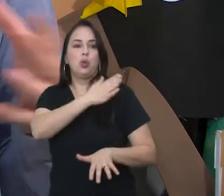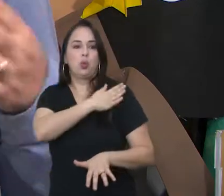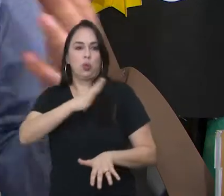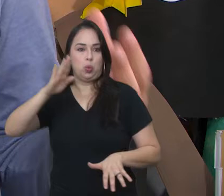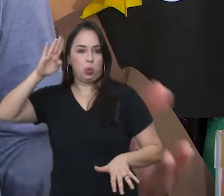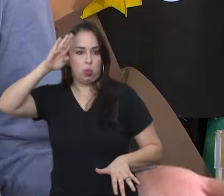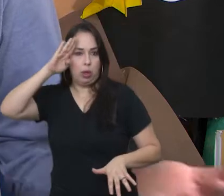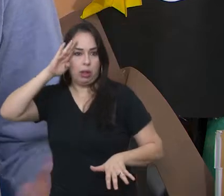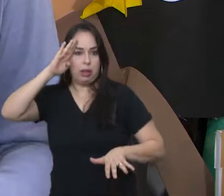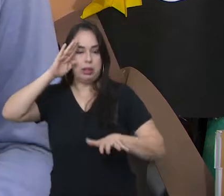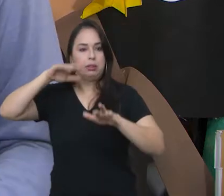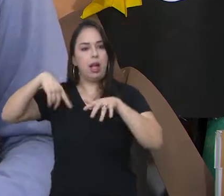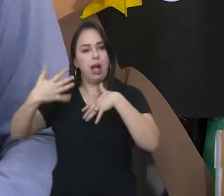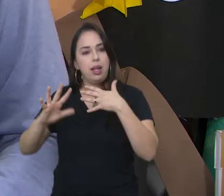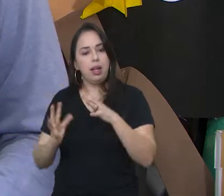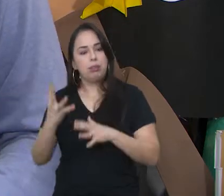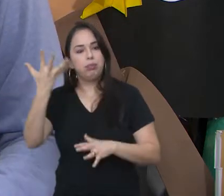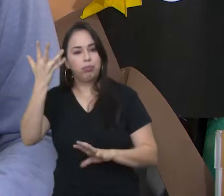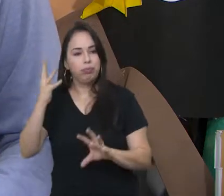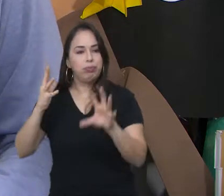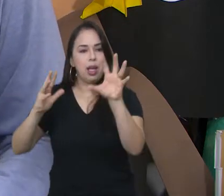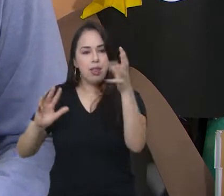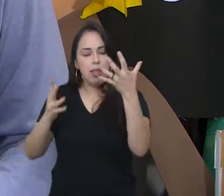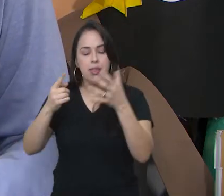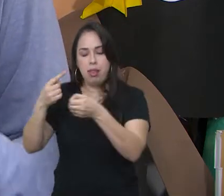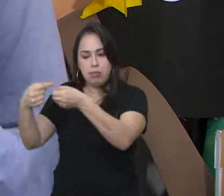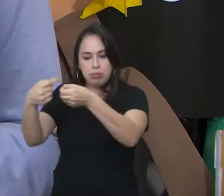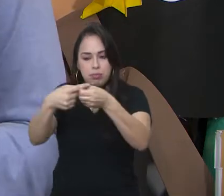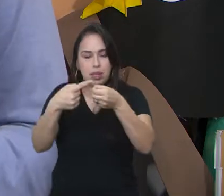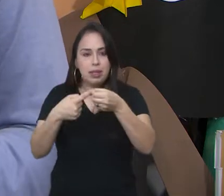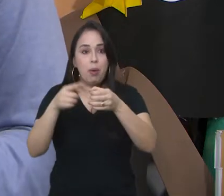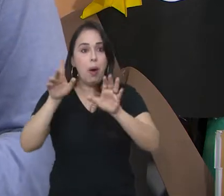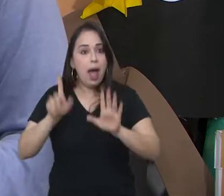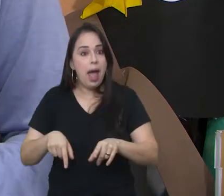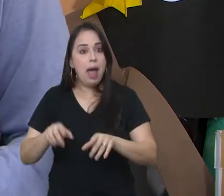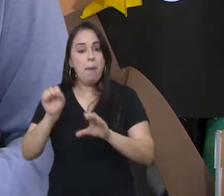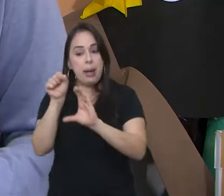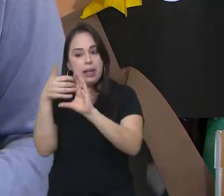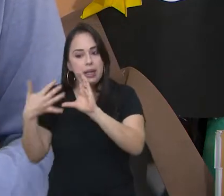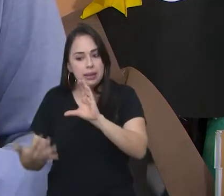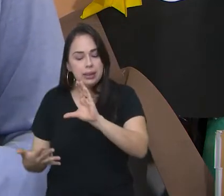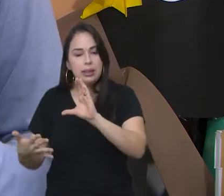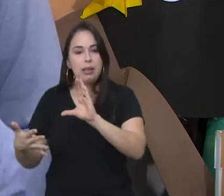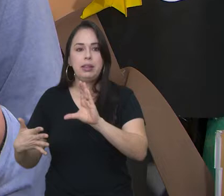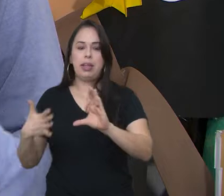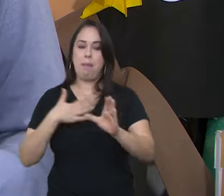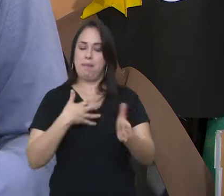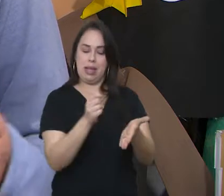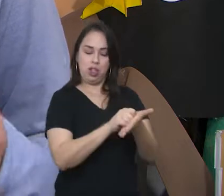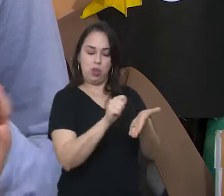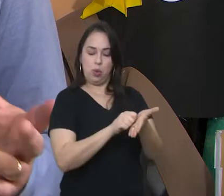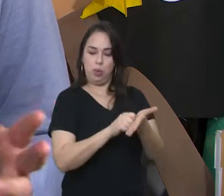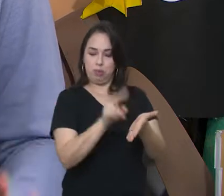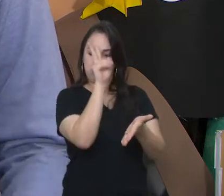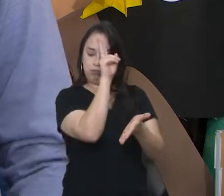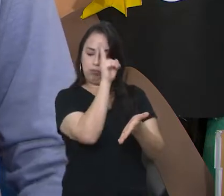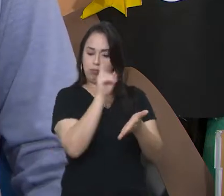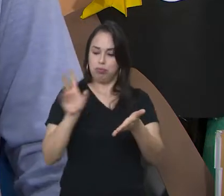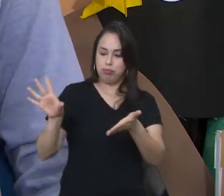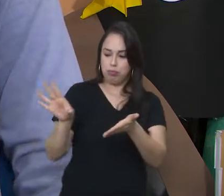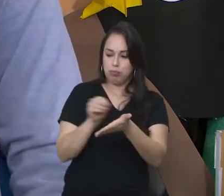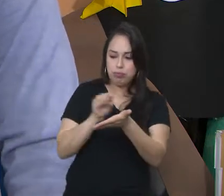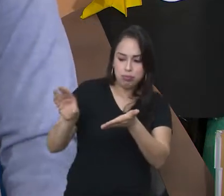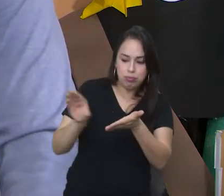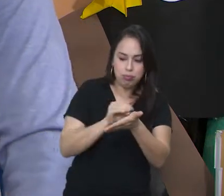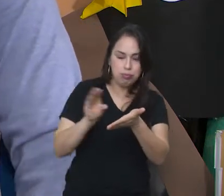as cidades foram nascendo e tudo. E aí eu trago essa característica, por isso que os meus personagens vêm